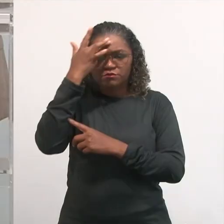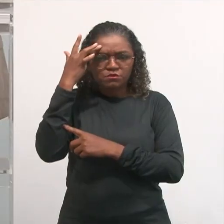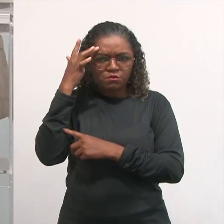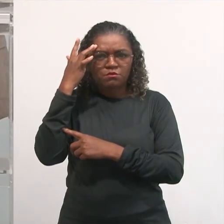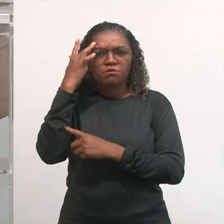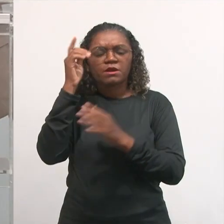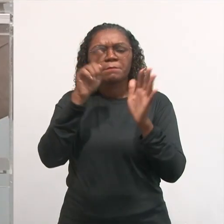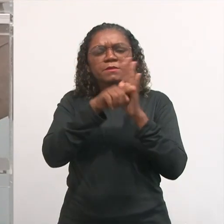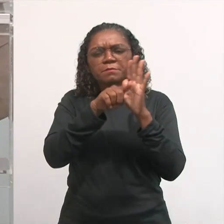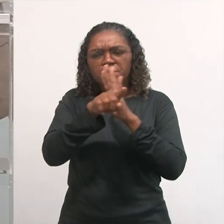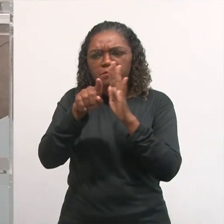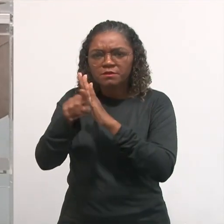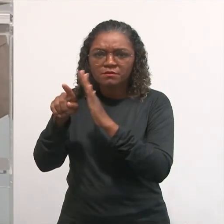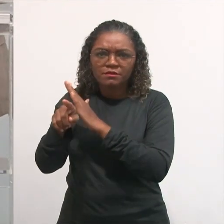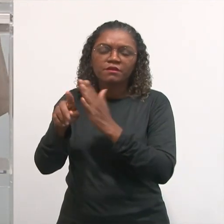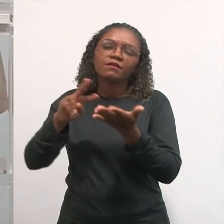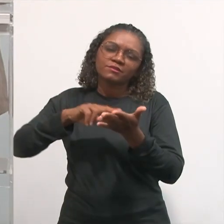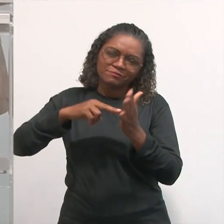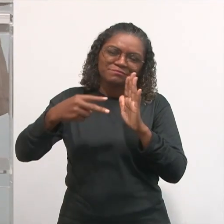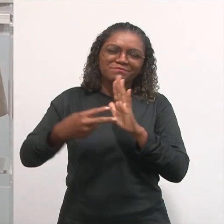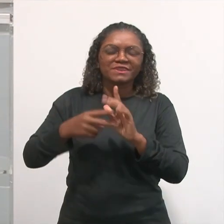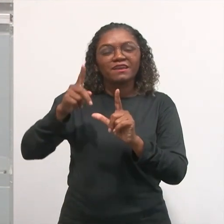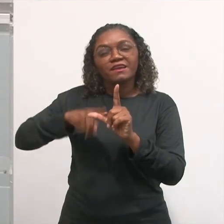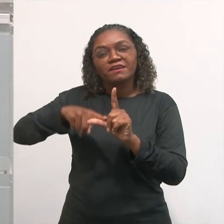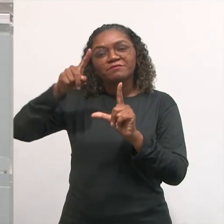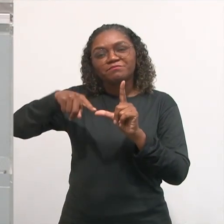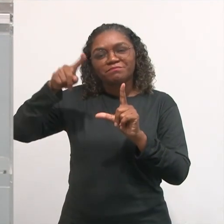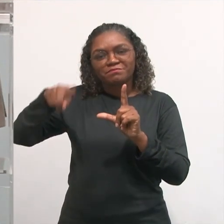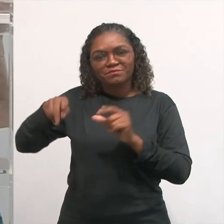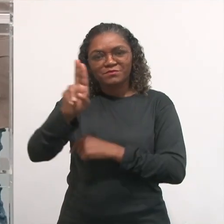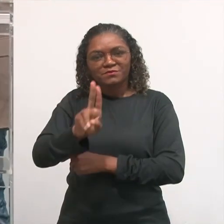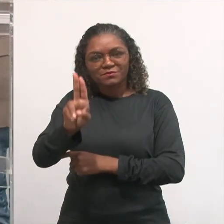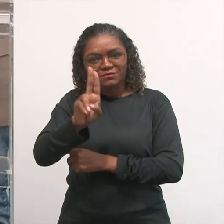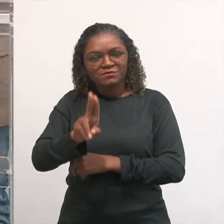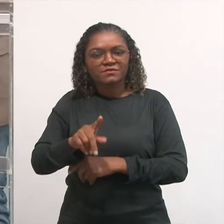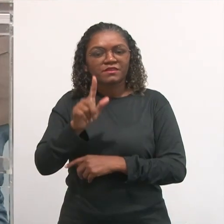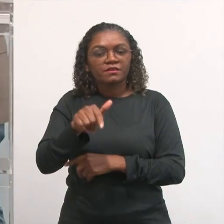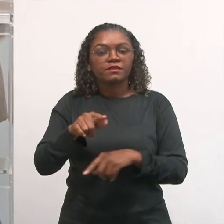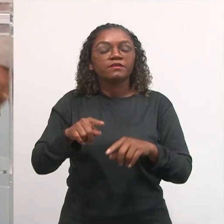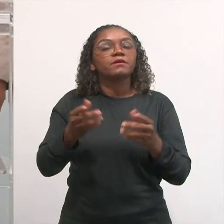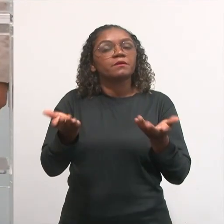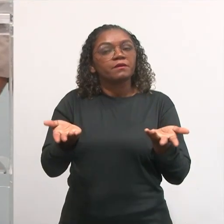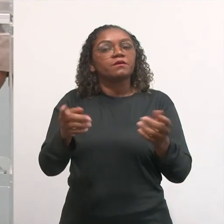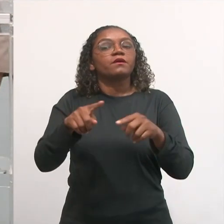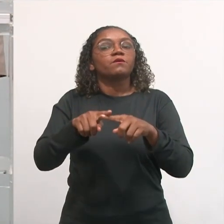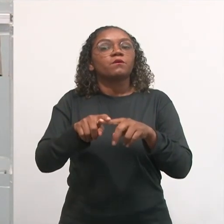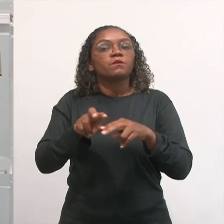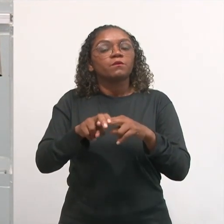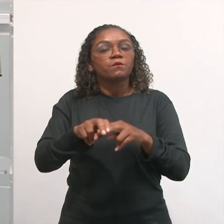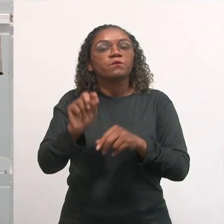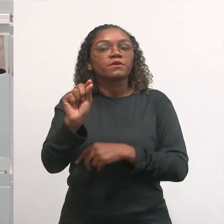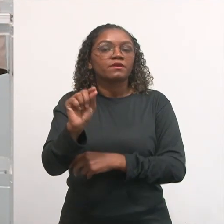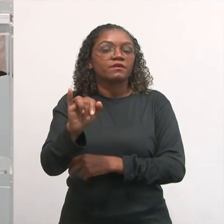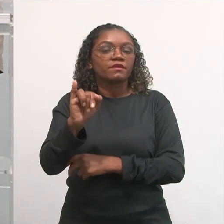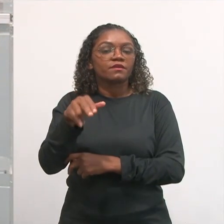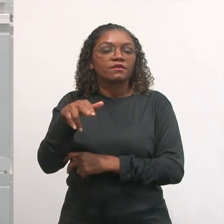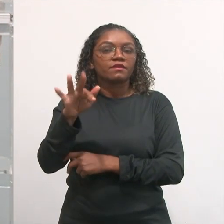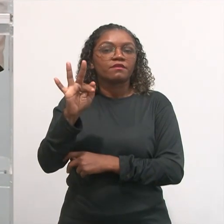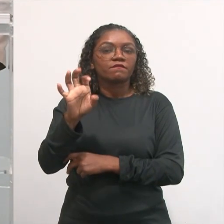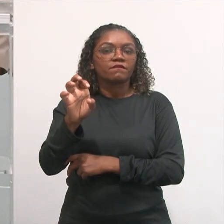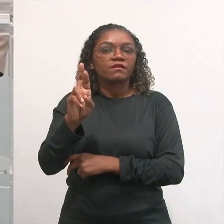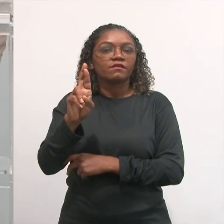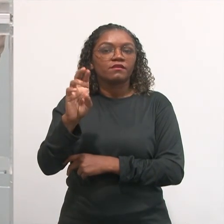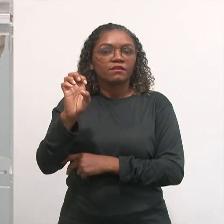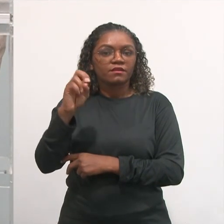facilitado pelas técnicas estatísticas. E aí, a inferencial vem a ser isso, ó. Entrevistando 1000